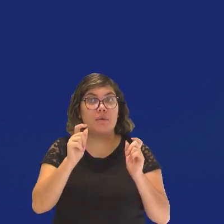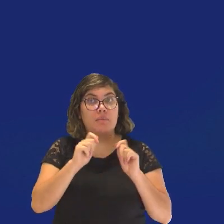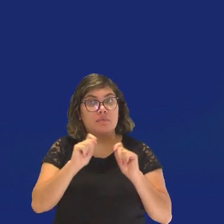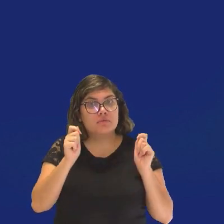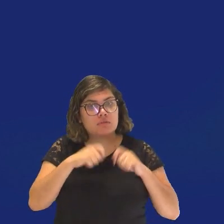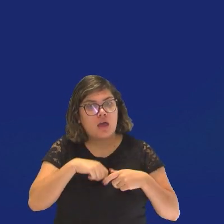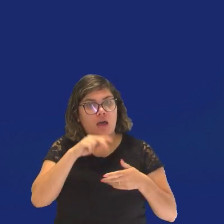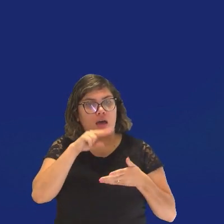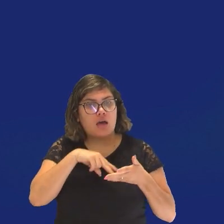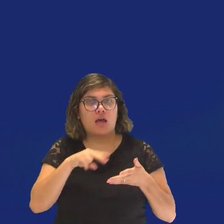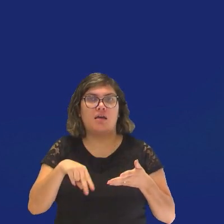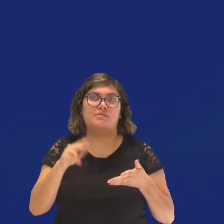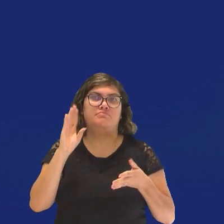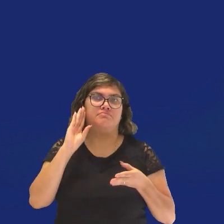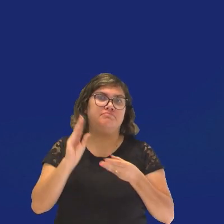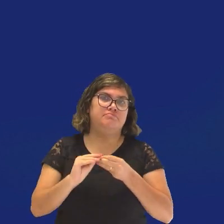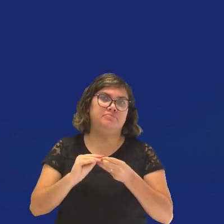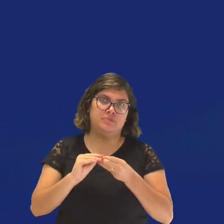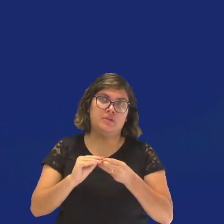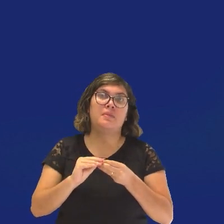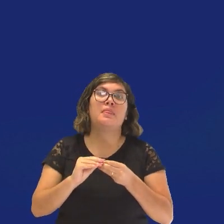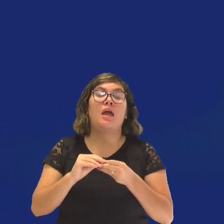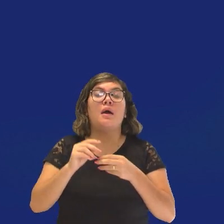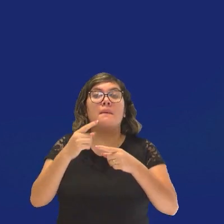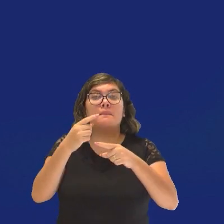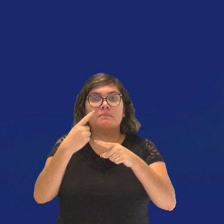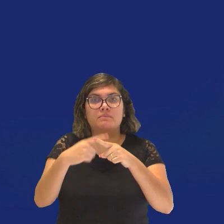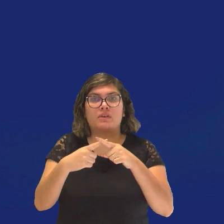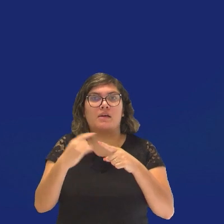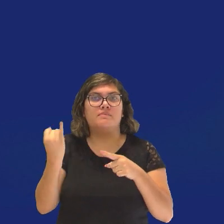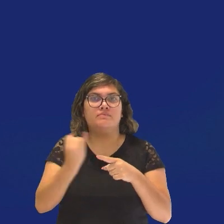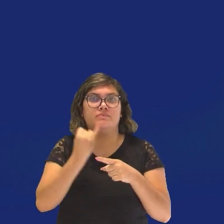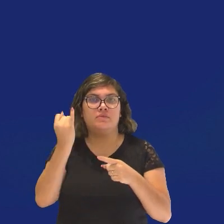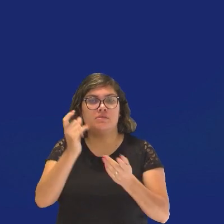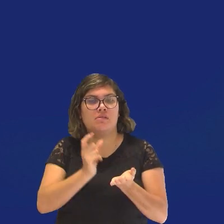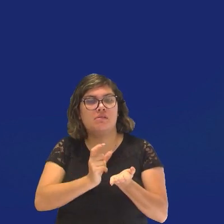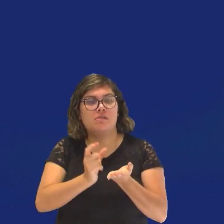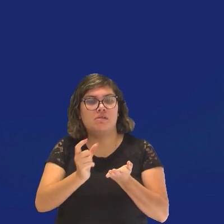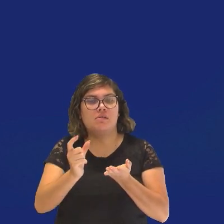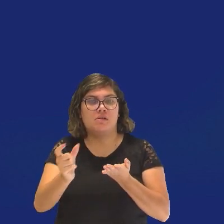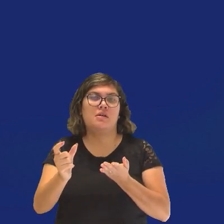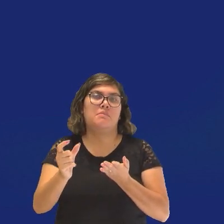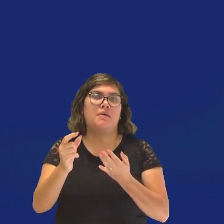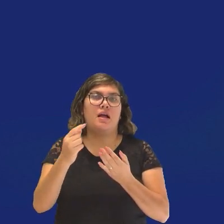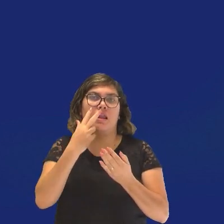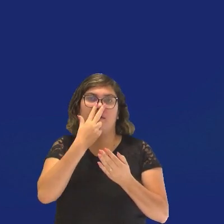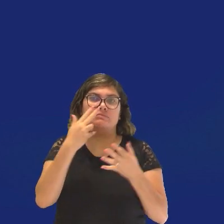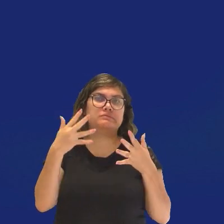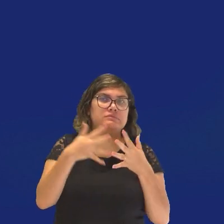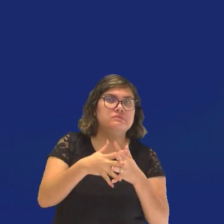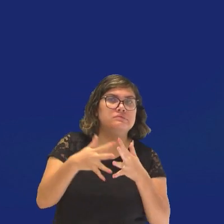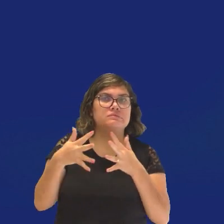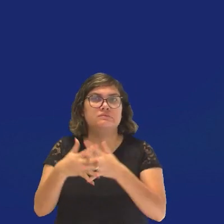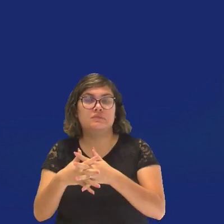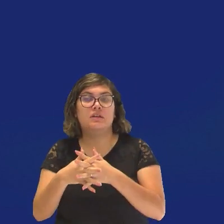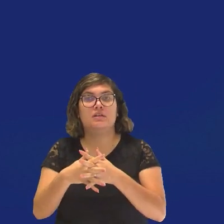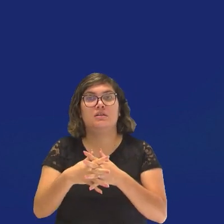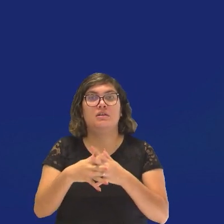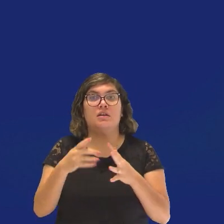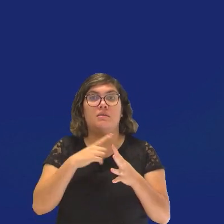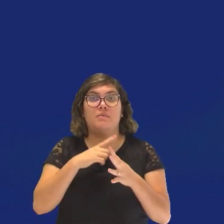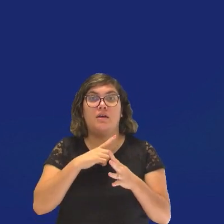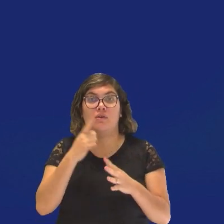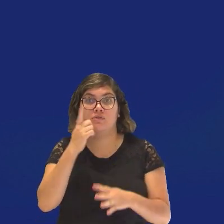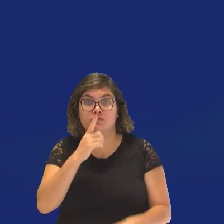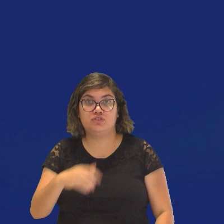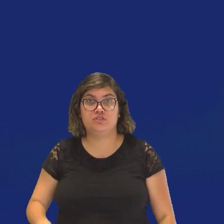elas podem ser decodificadas. Por que é importante inserir uma lista de pseudopalavras? Para isolarmos as habilidades de